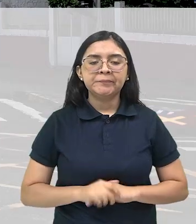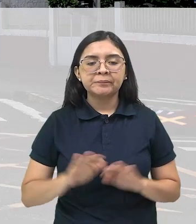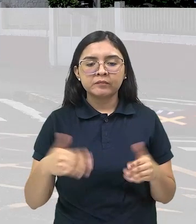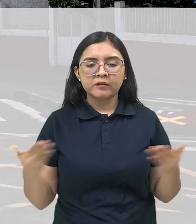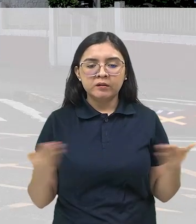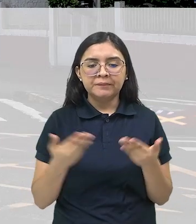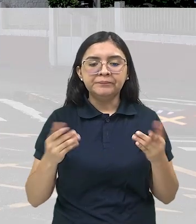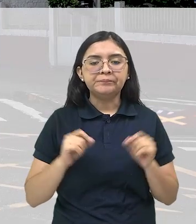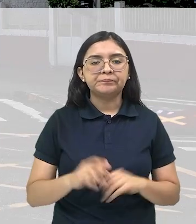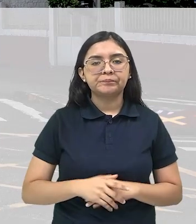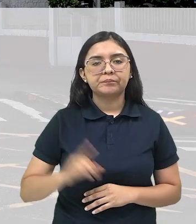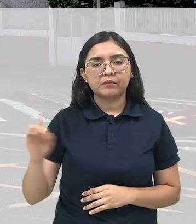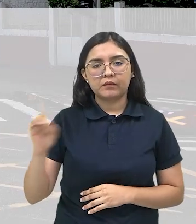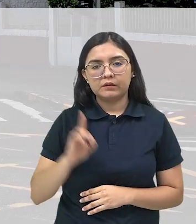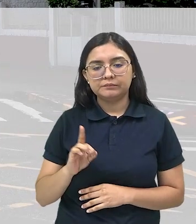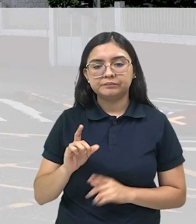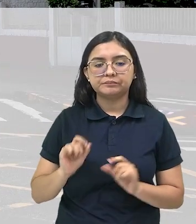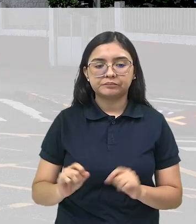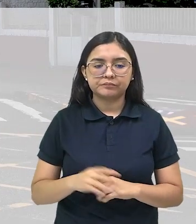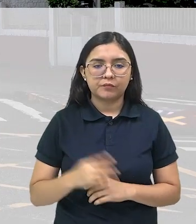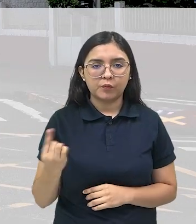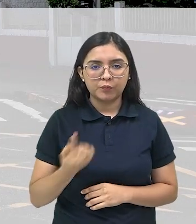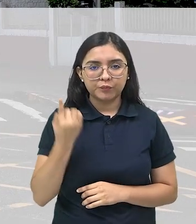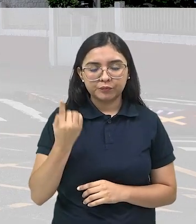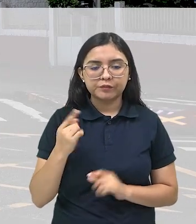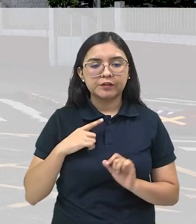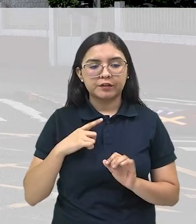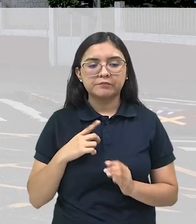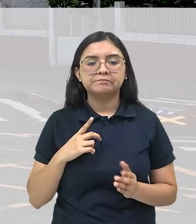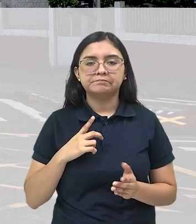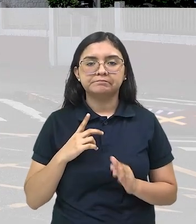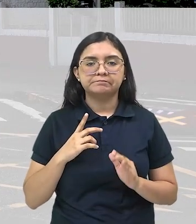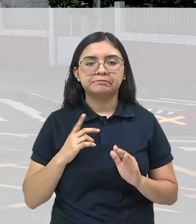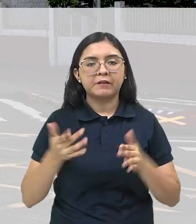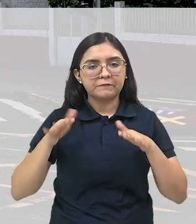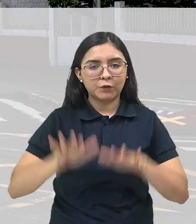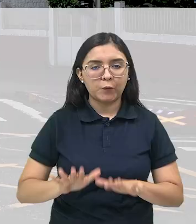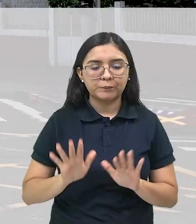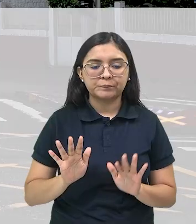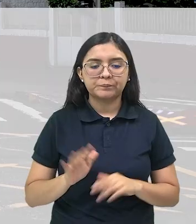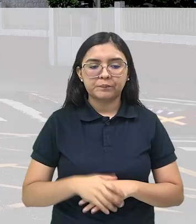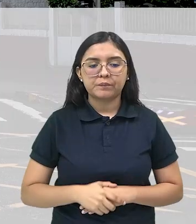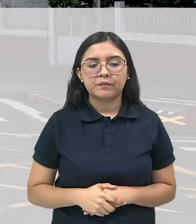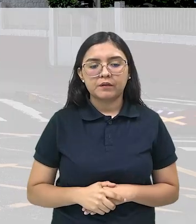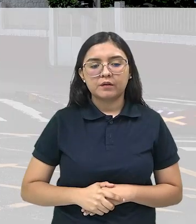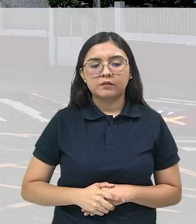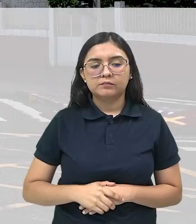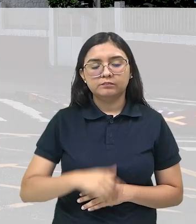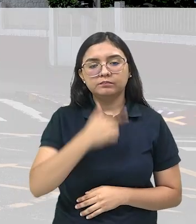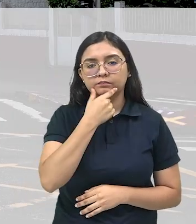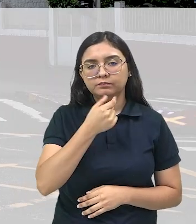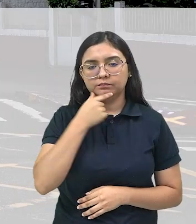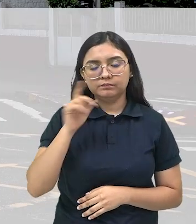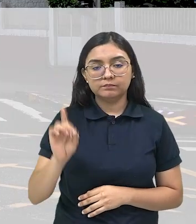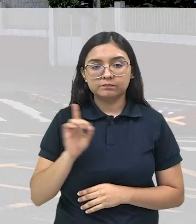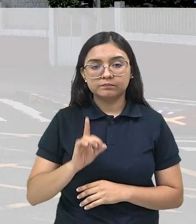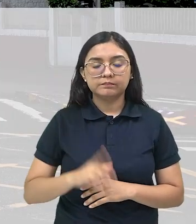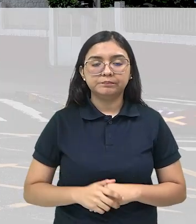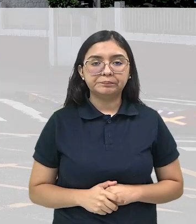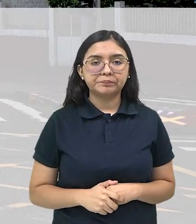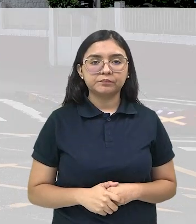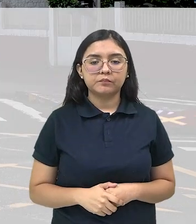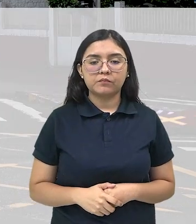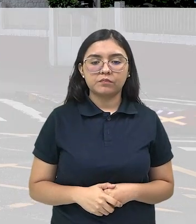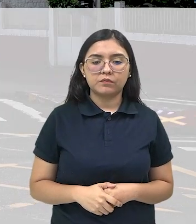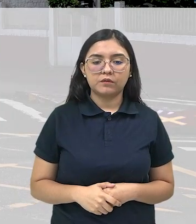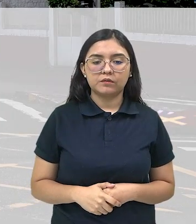eu tenho aqui com vocês o único que sobrou, o único combatente que sobrou aqui, o nosso querido Curumim. É isso aí, meu